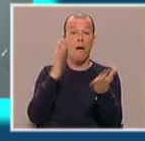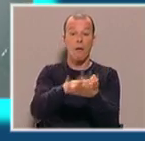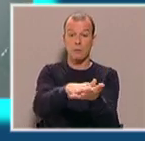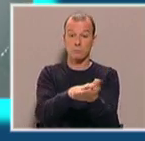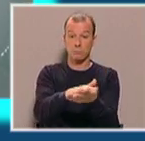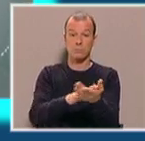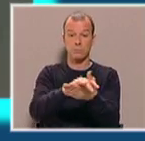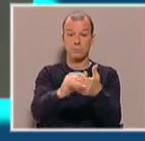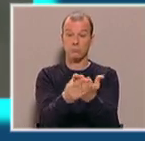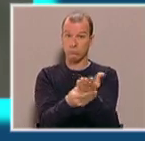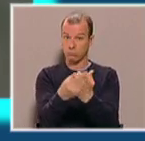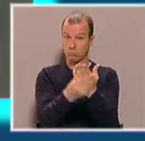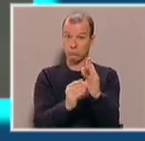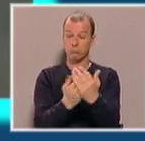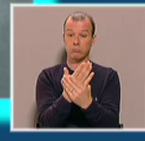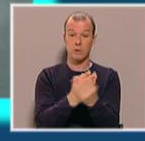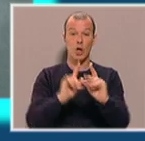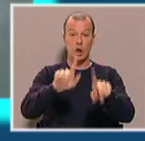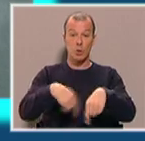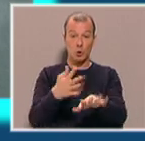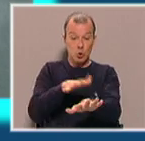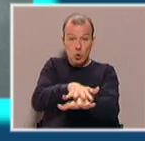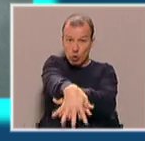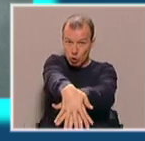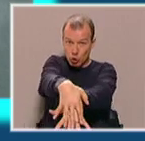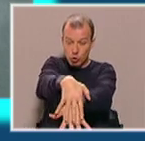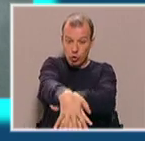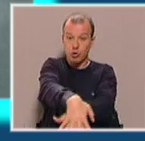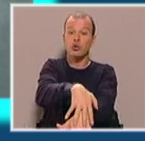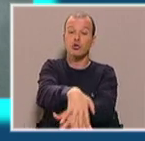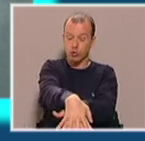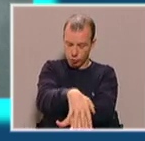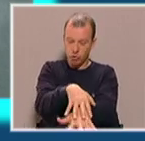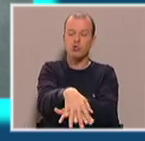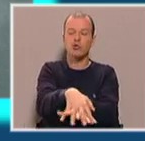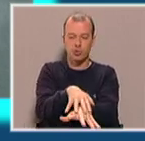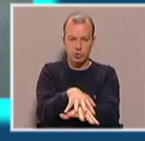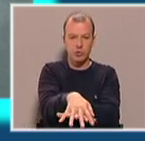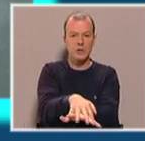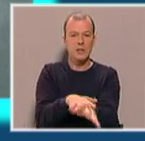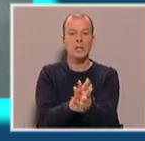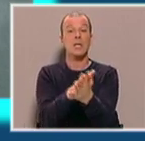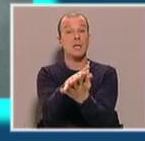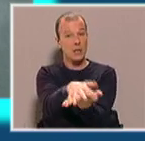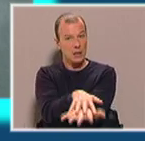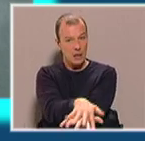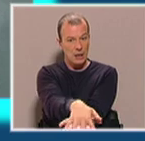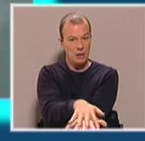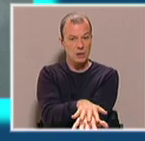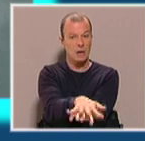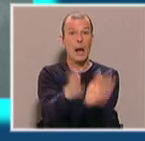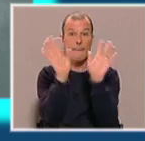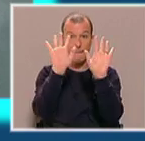outra. Depois esfregue com a palma no dorso, com os dedos entrelaçados, à frente e atrás. Esfregue